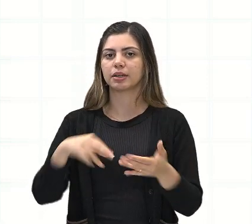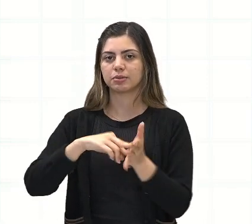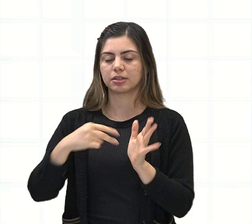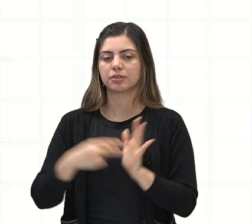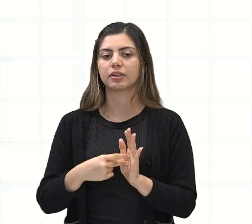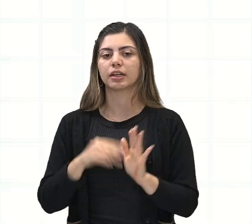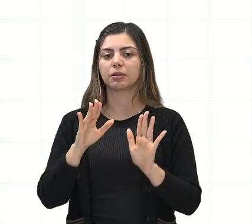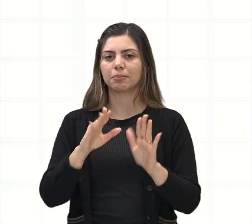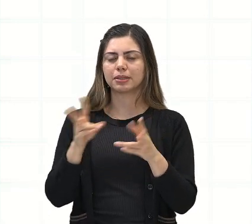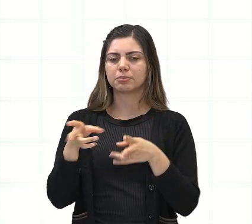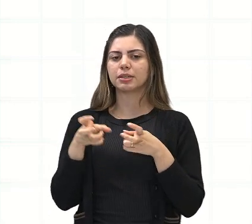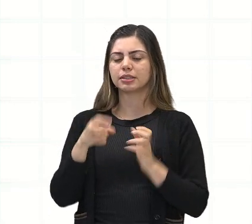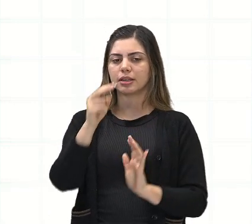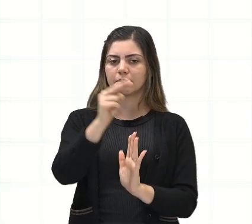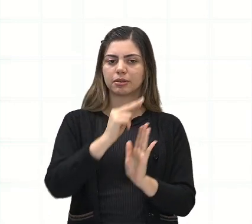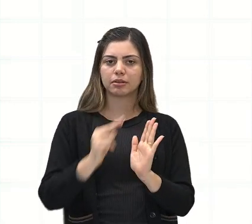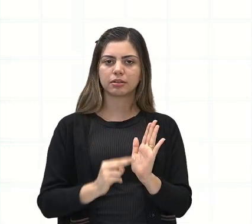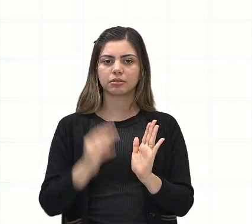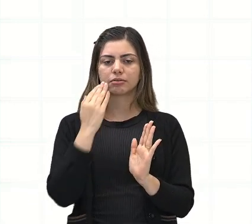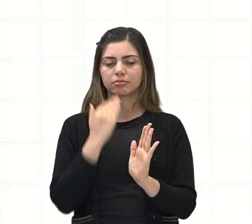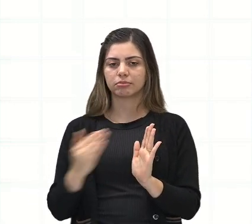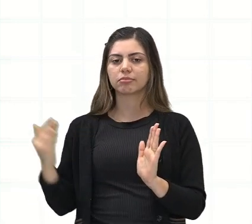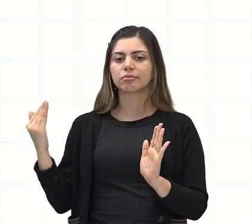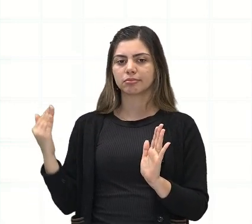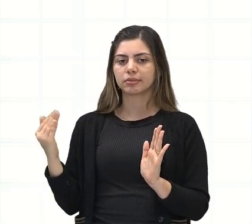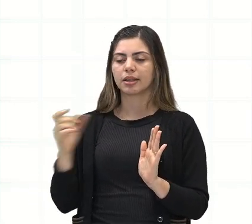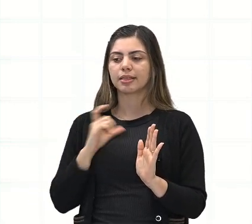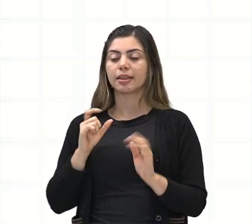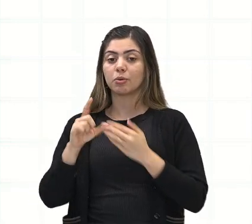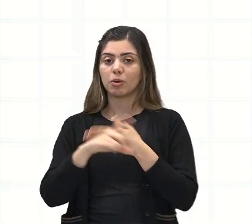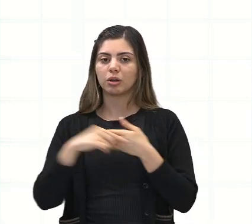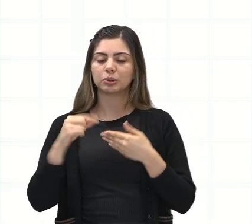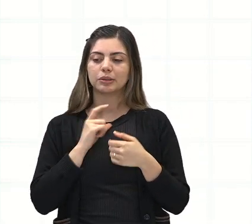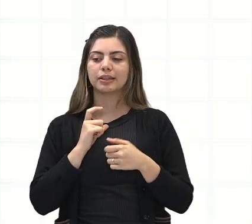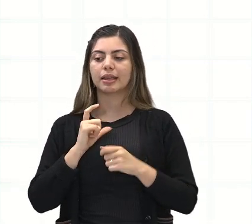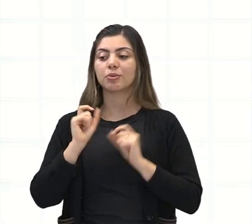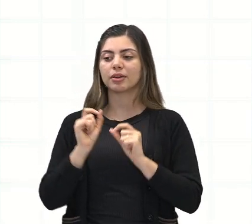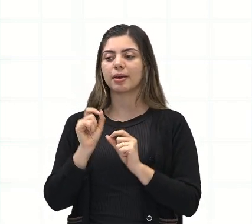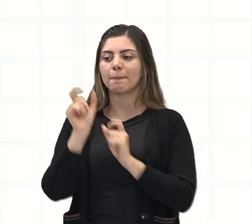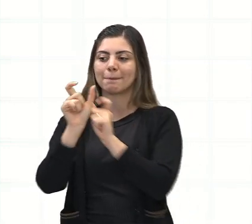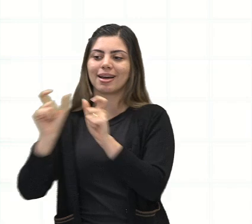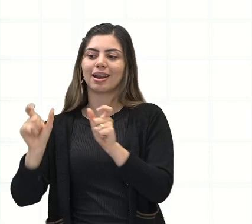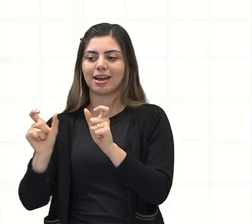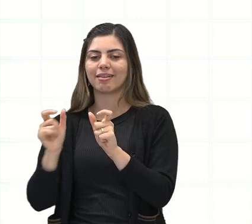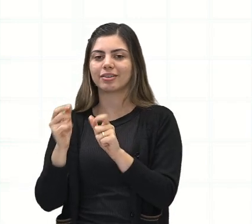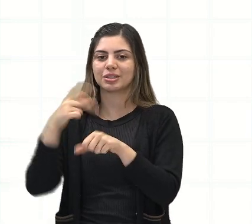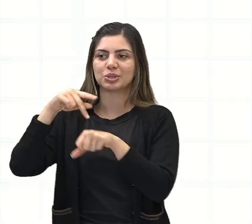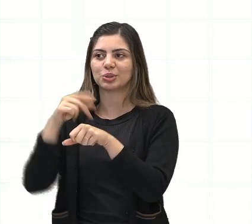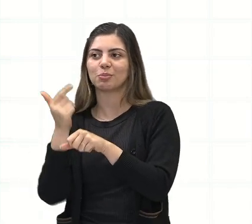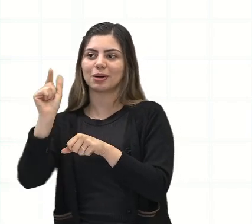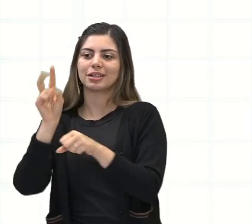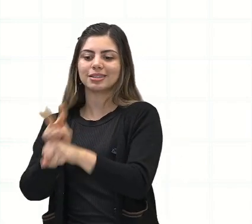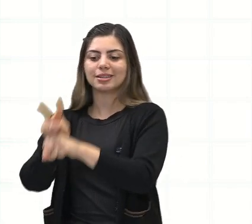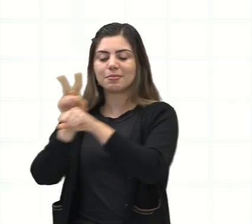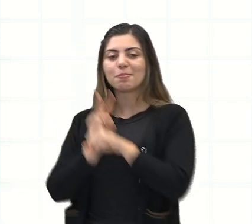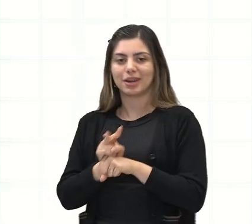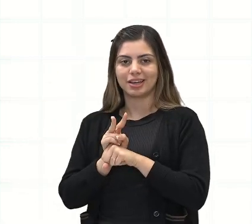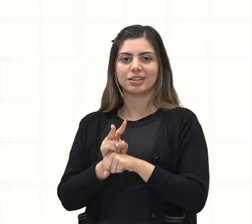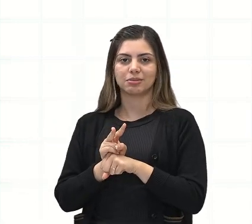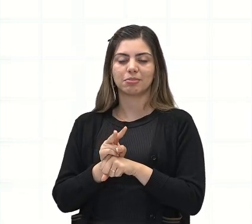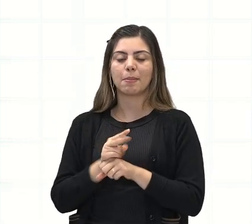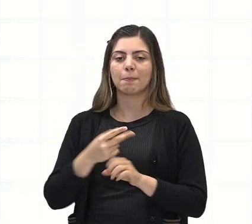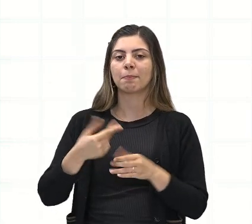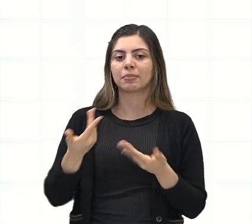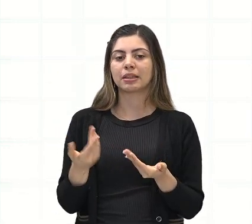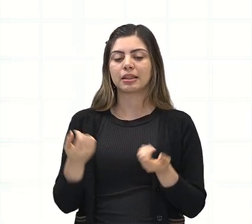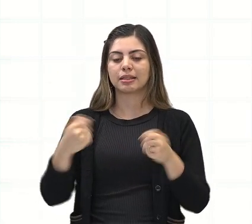nosso autor ele já vai agregando alguns termos que obviamente não são do português ao nosso vocabulário